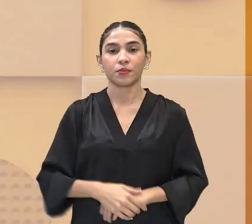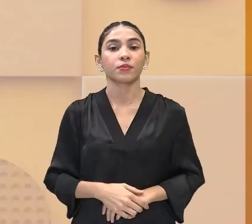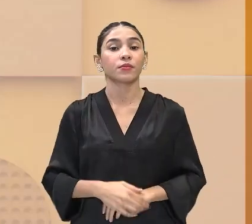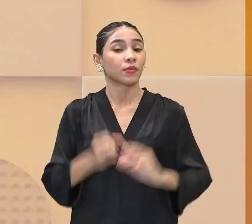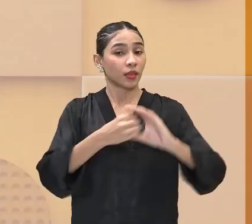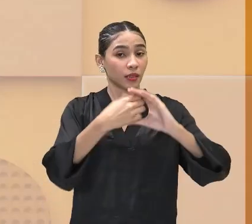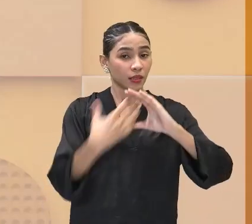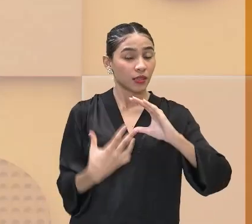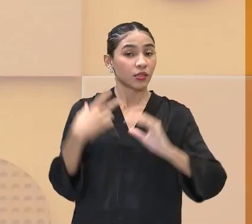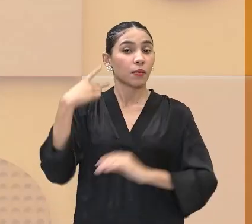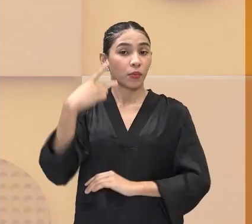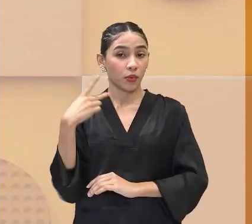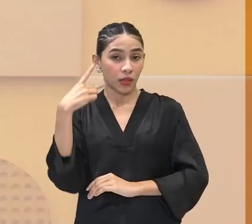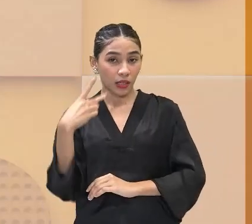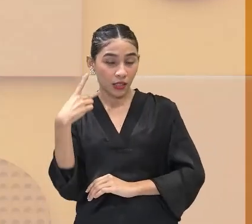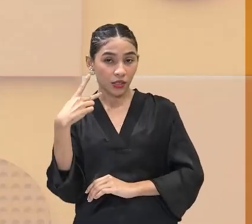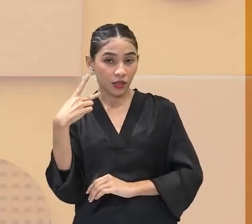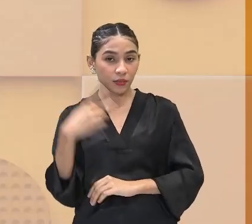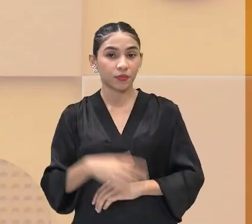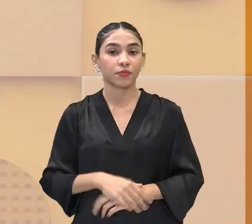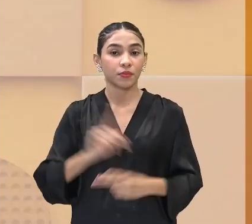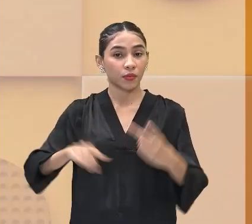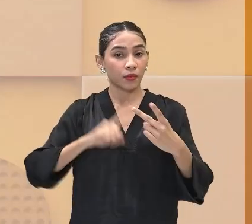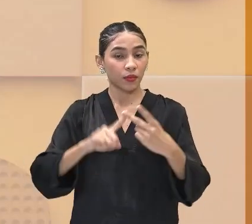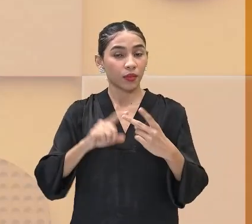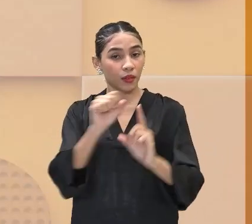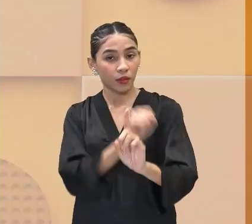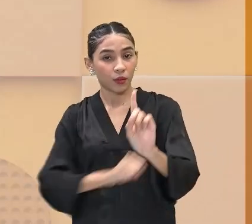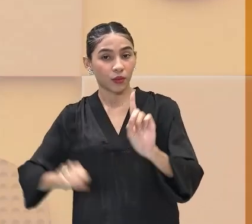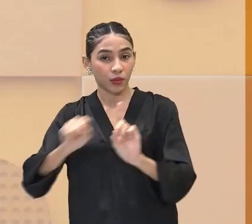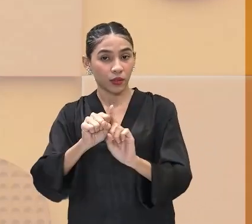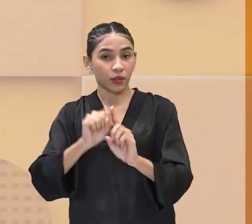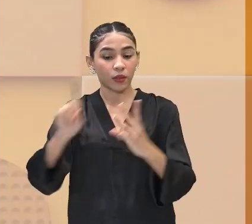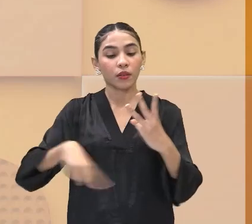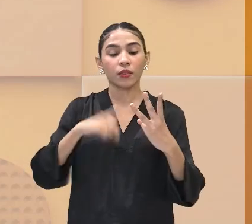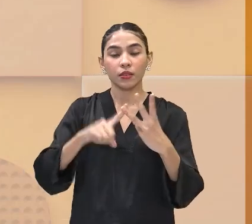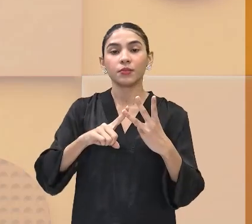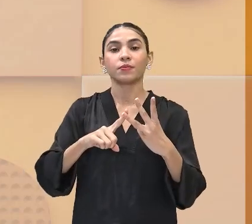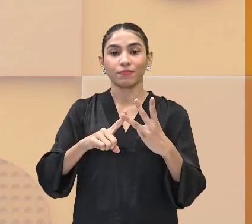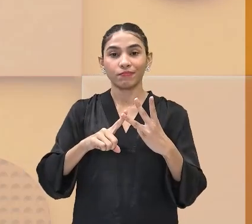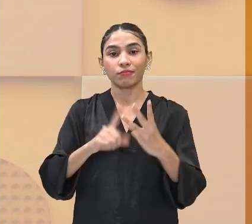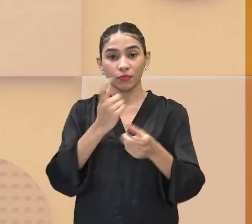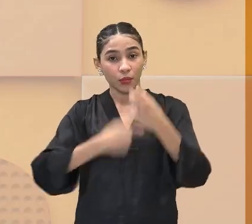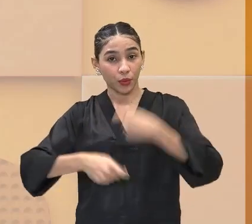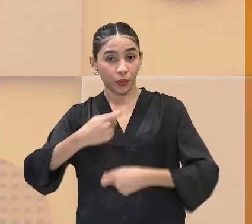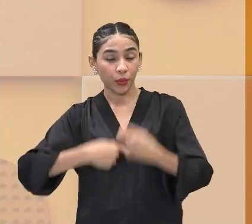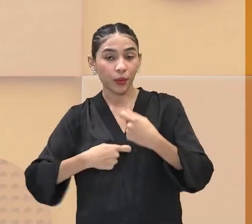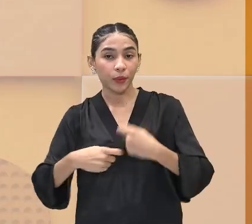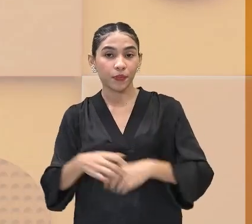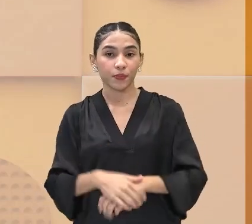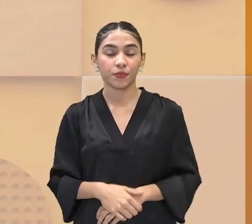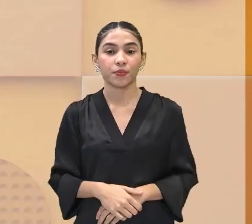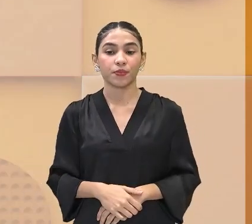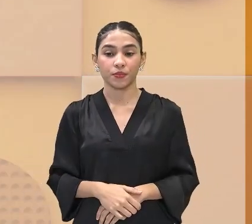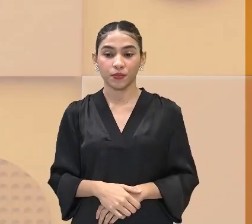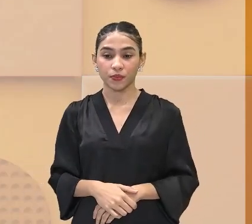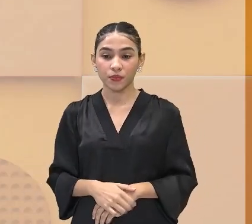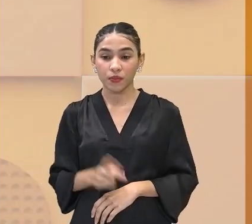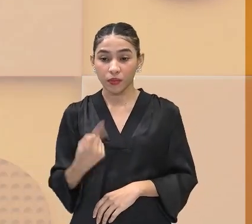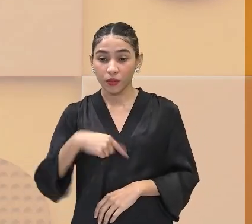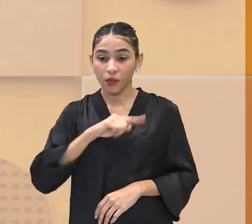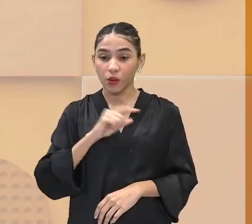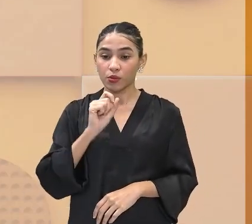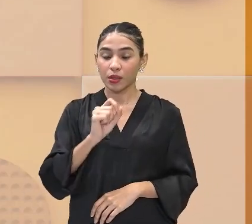aspectos políticos, nos aspectos sociais e nos aspectos econômicos, na qual